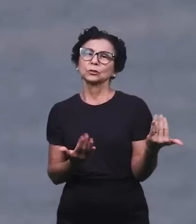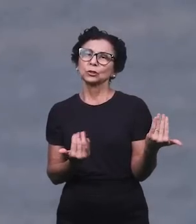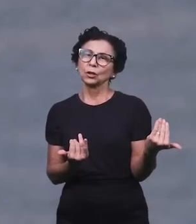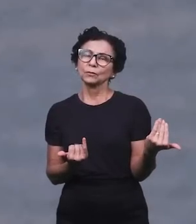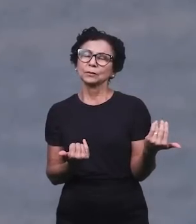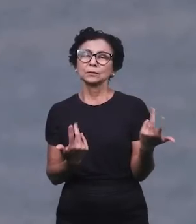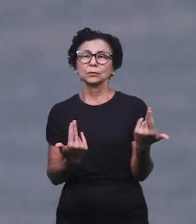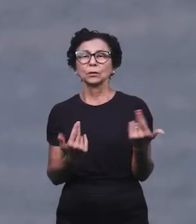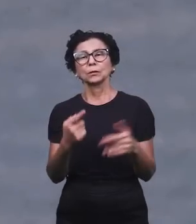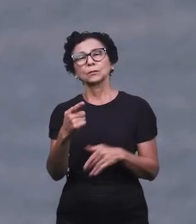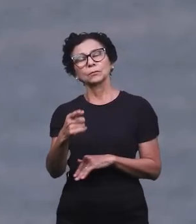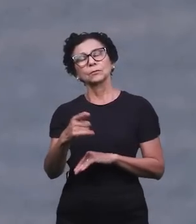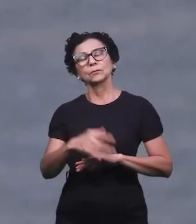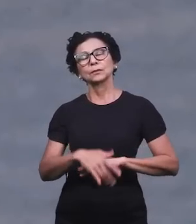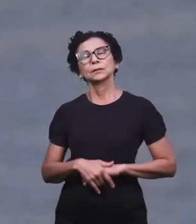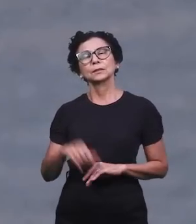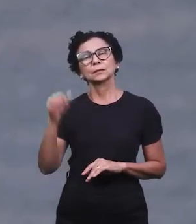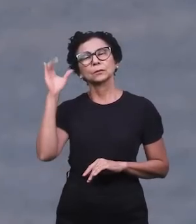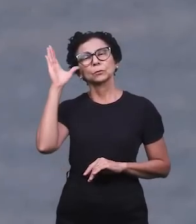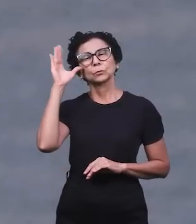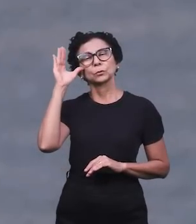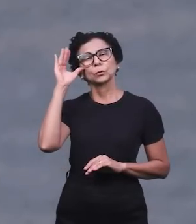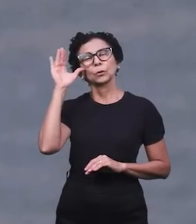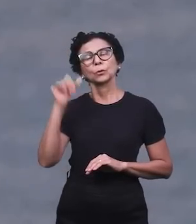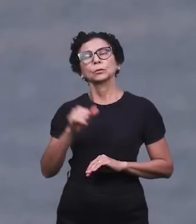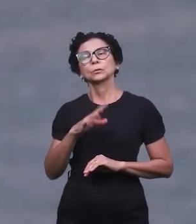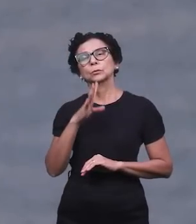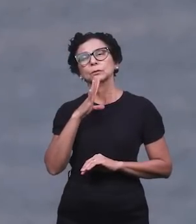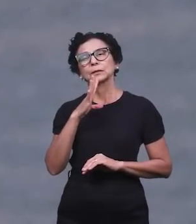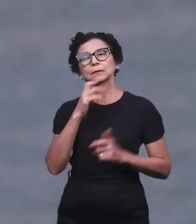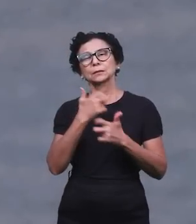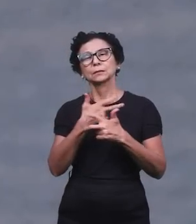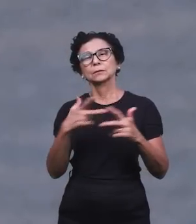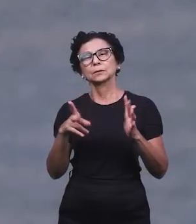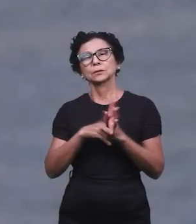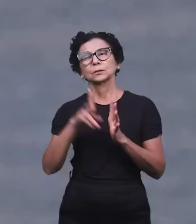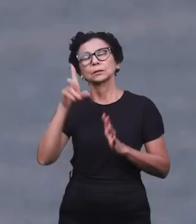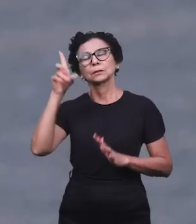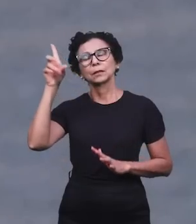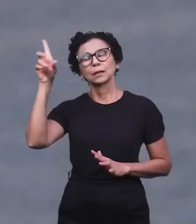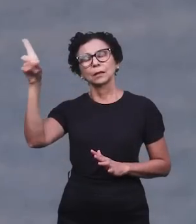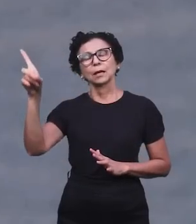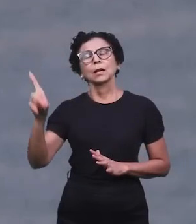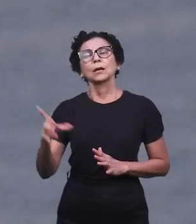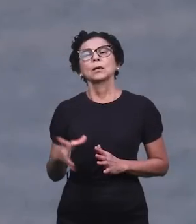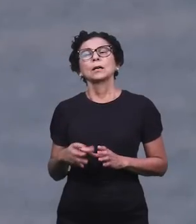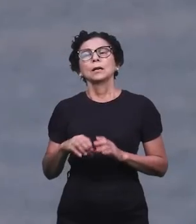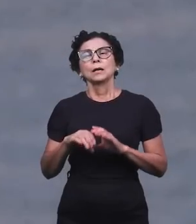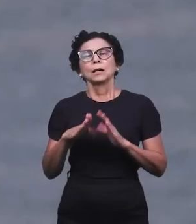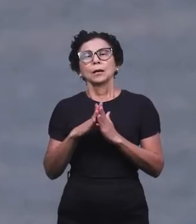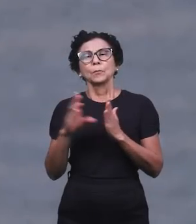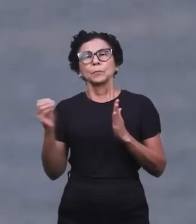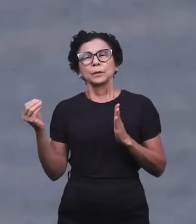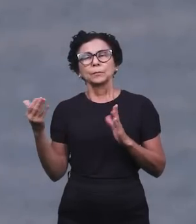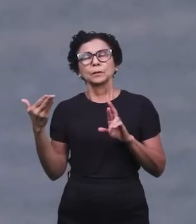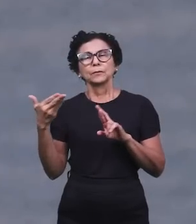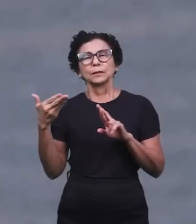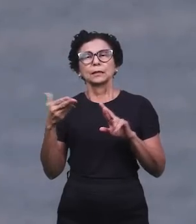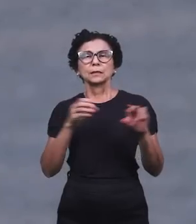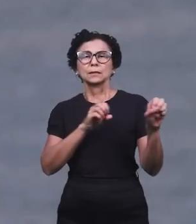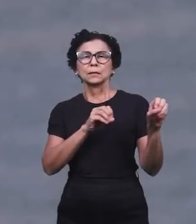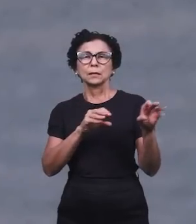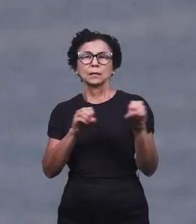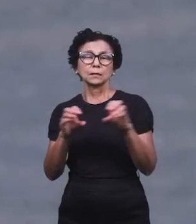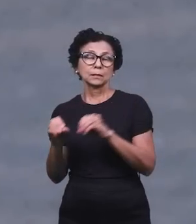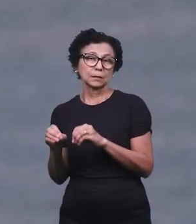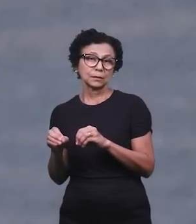em busca de conhecer melhor acerca das coisas de Deus, daquilo que são os ensinamentos da palavra de Deus, daquilo que a